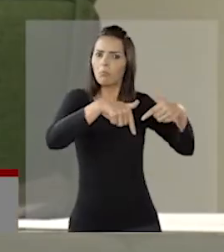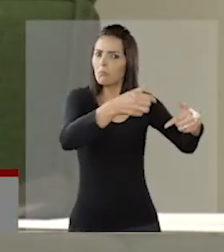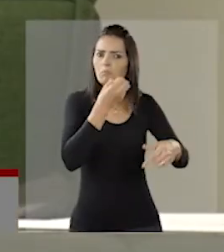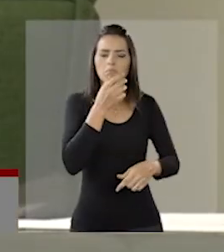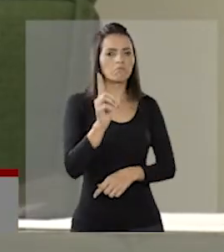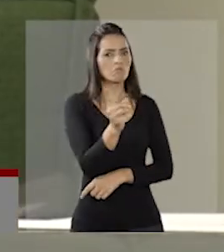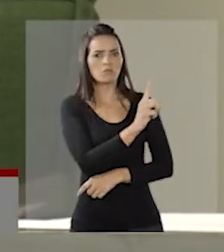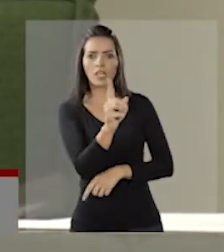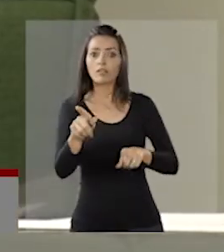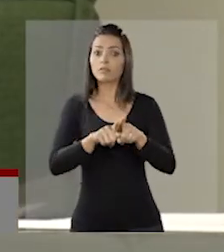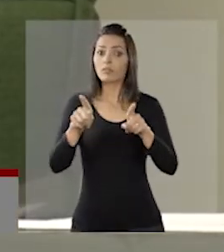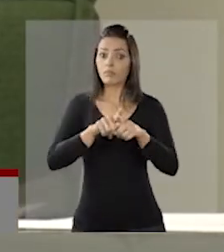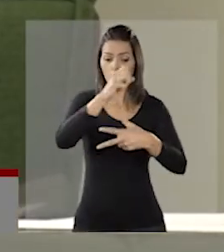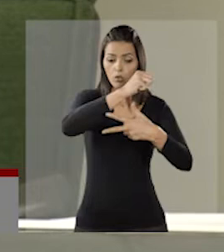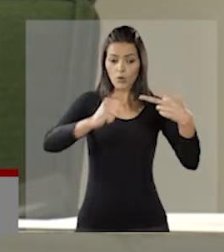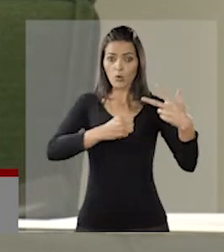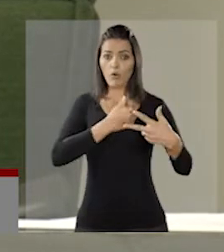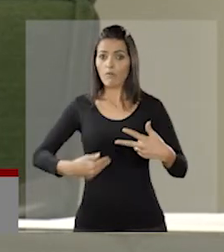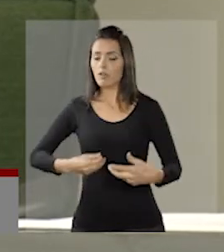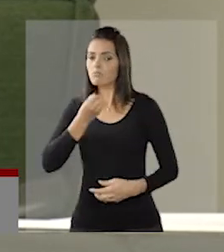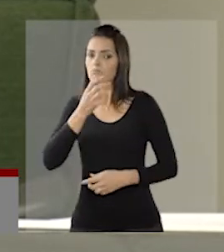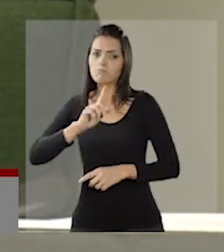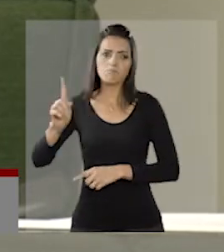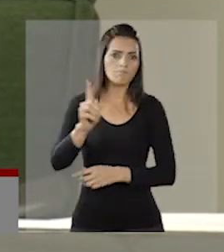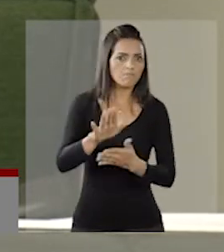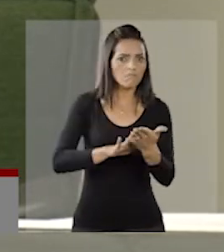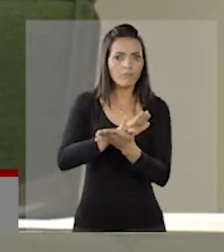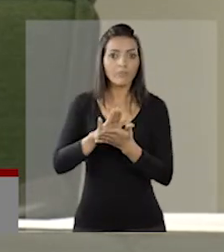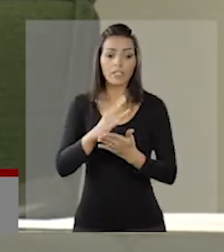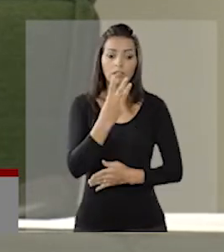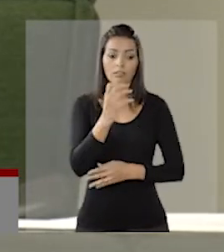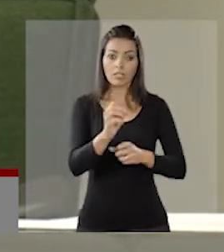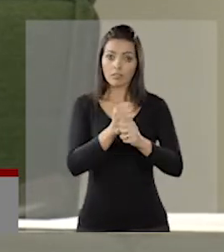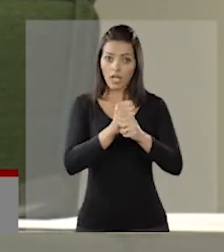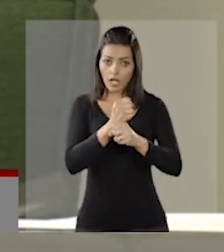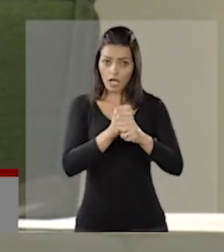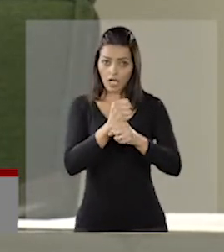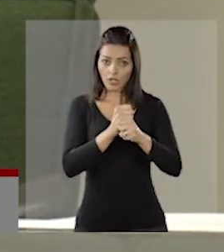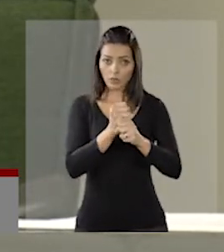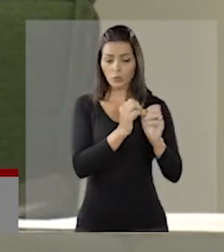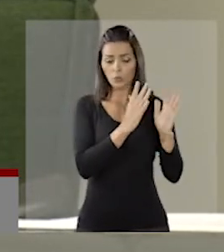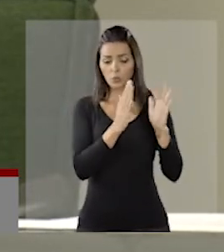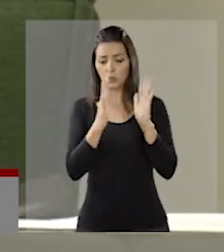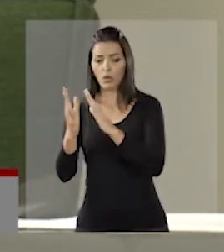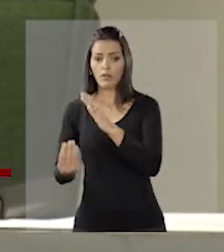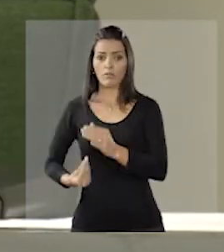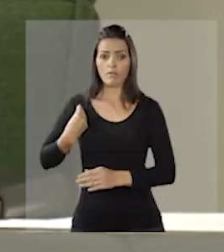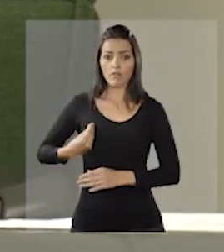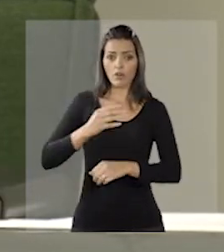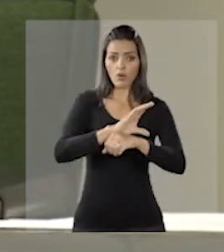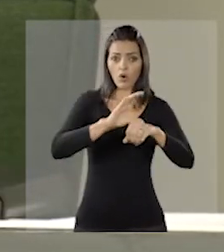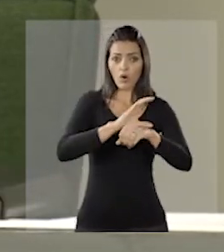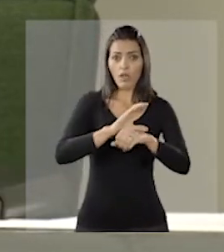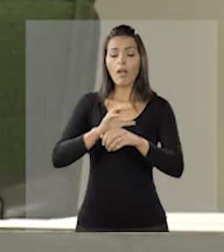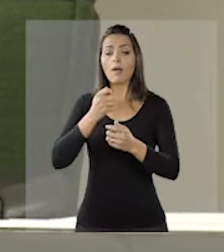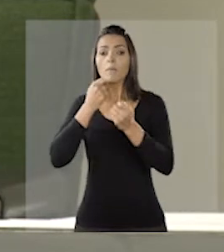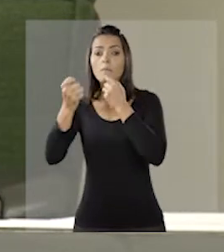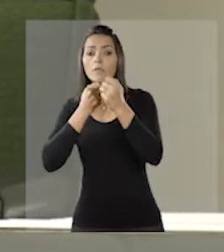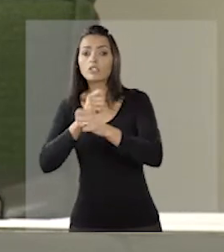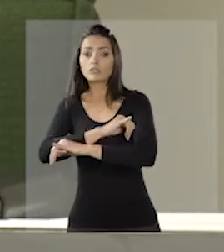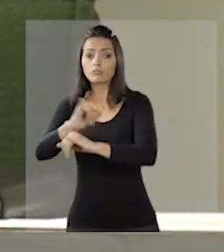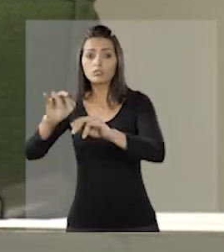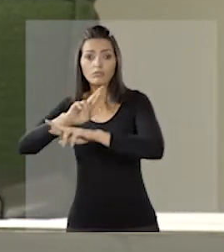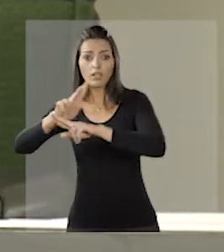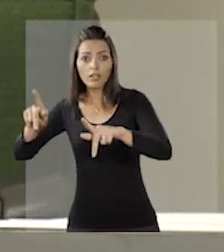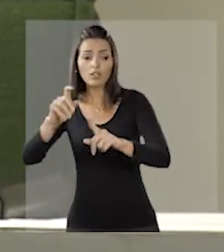nós sabemos que, em 30 anos de vigência da Constituição, a mídia é outra, o poder é outro, a sociedade é